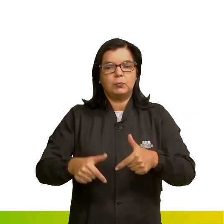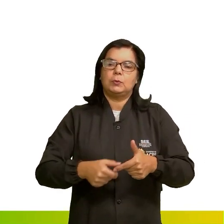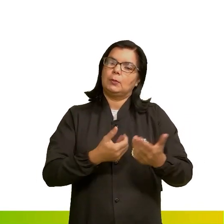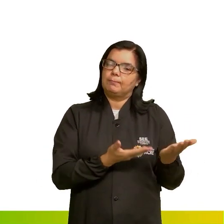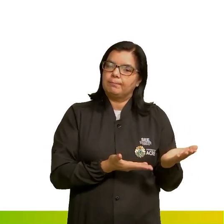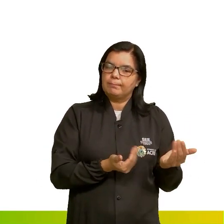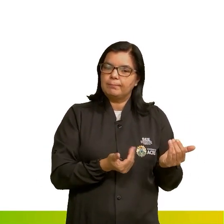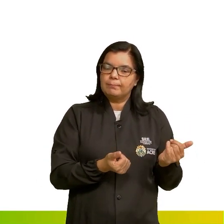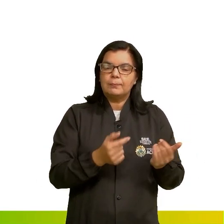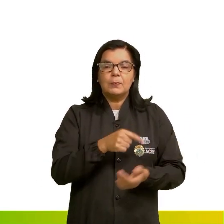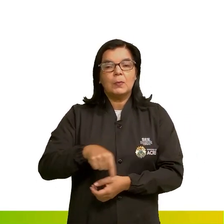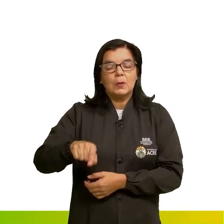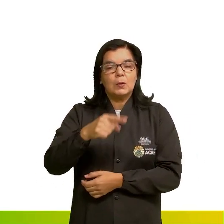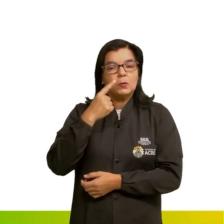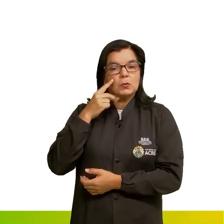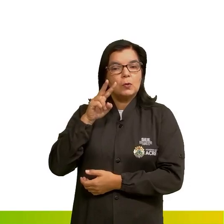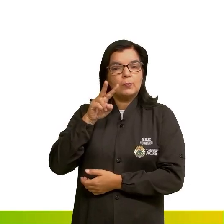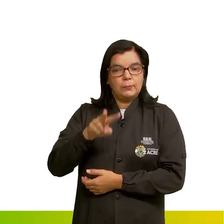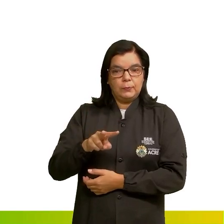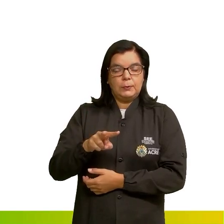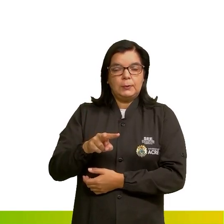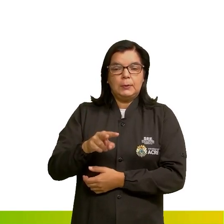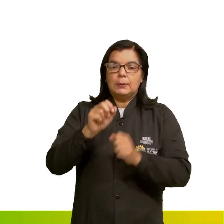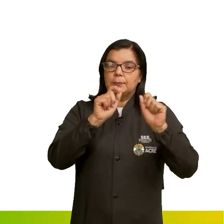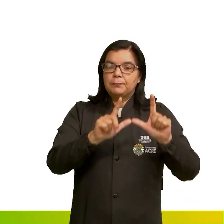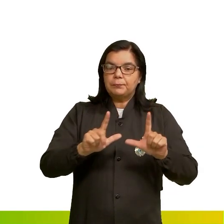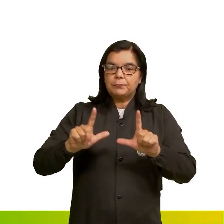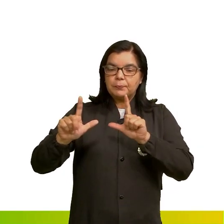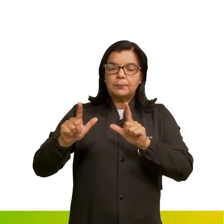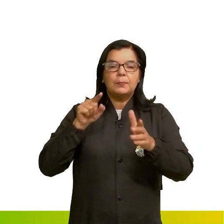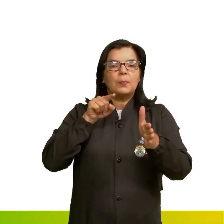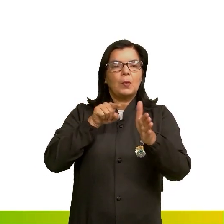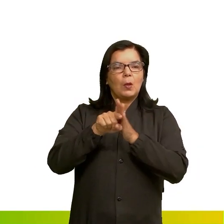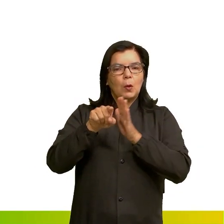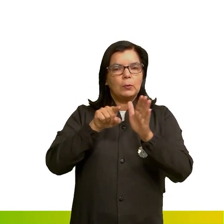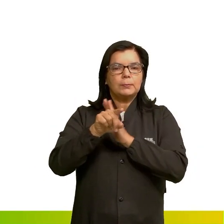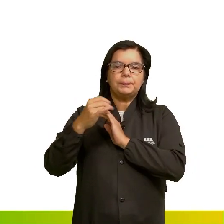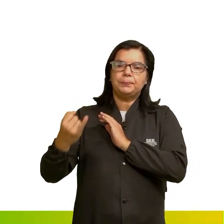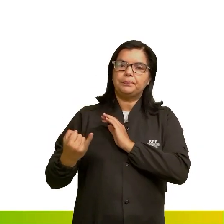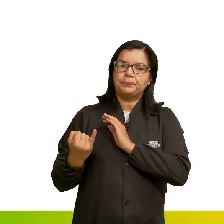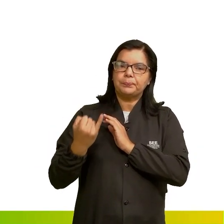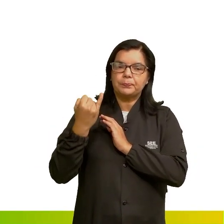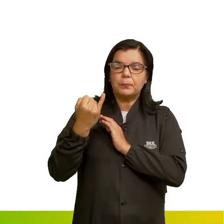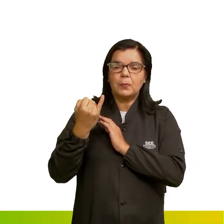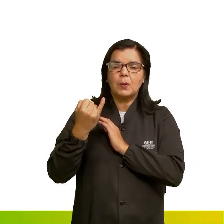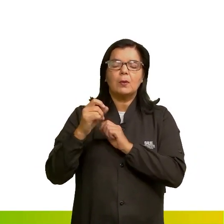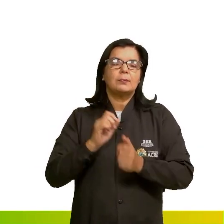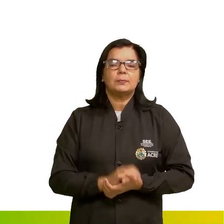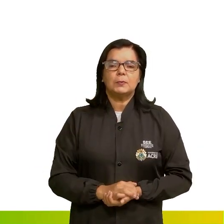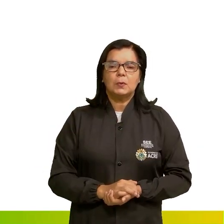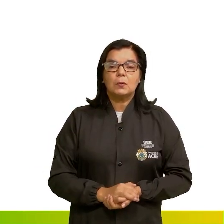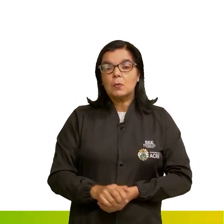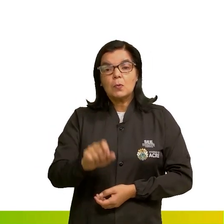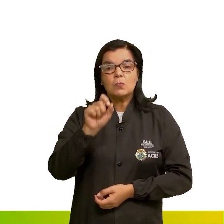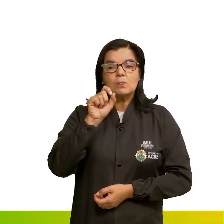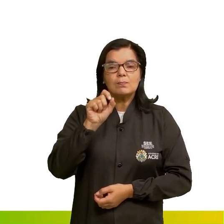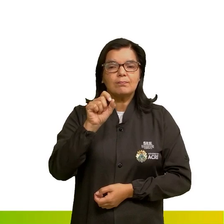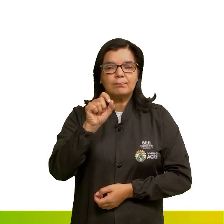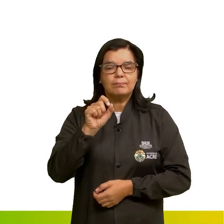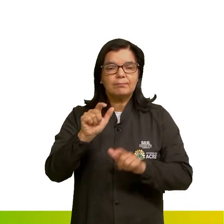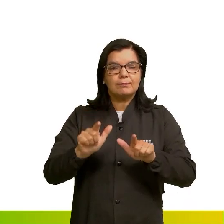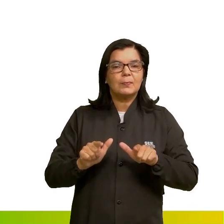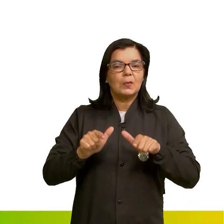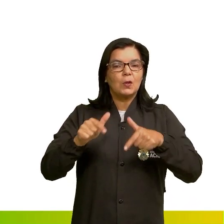Então, vocês estão visualizando em tela, nós temos aí uma pergunta fundamental que questiona o que são os